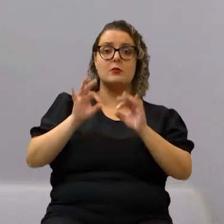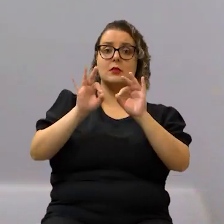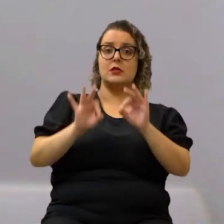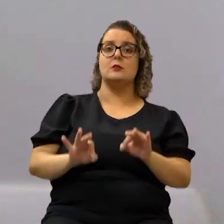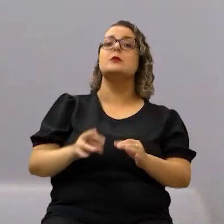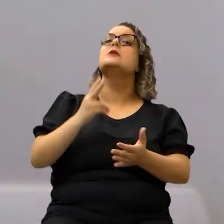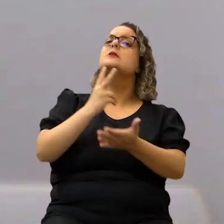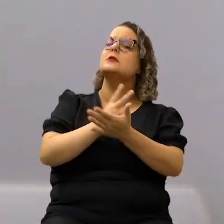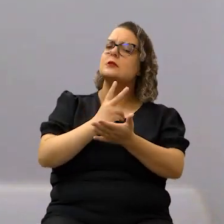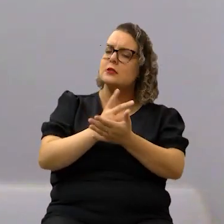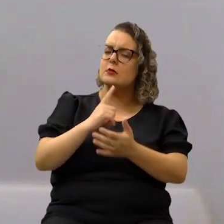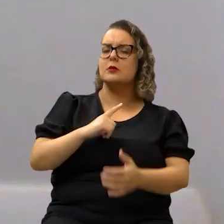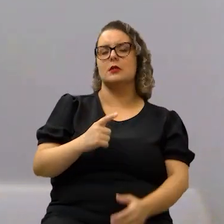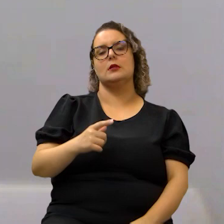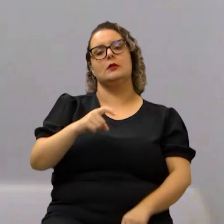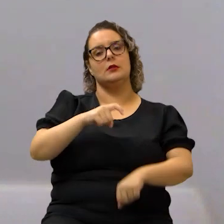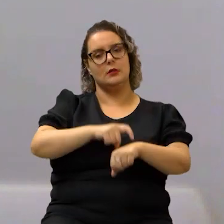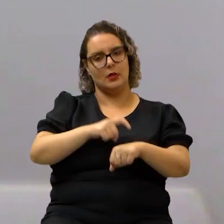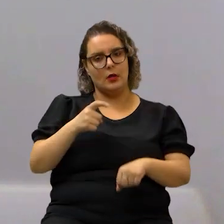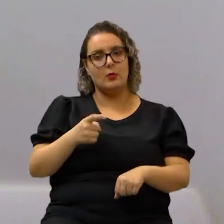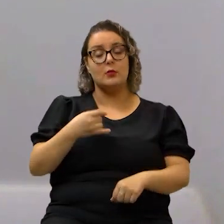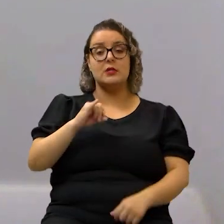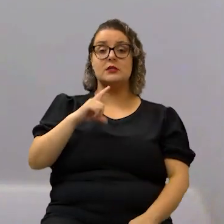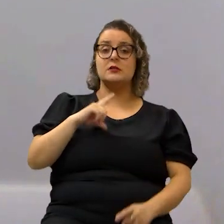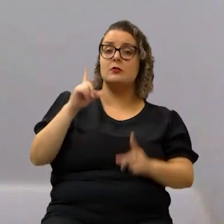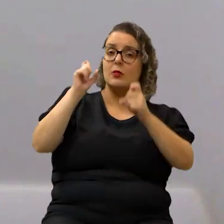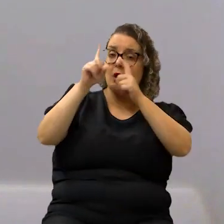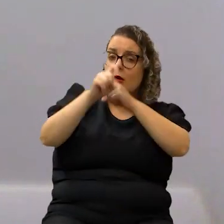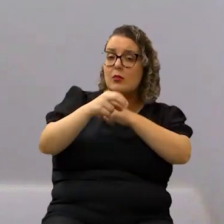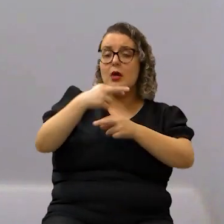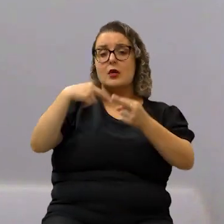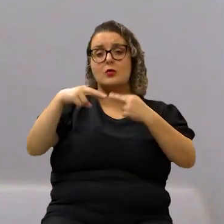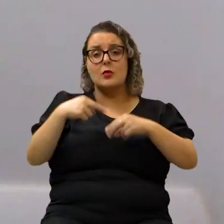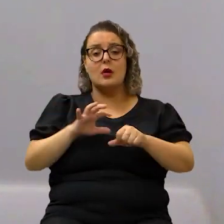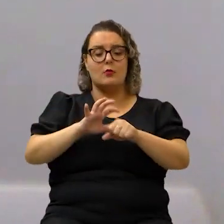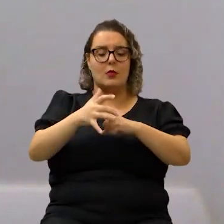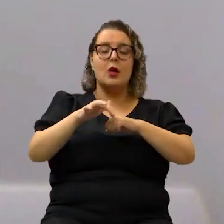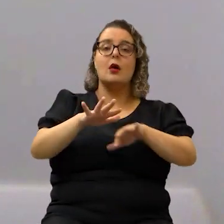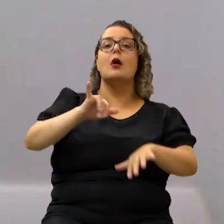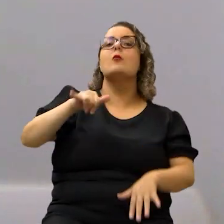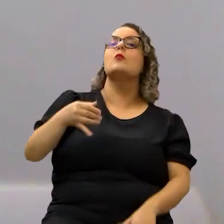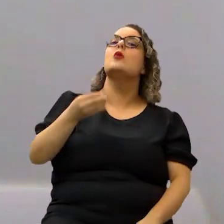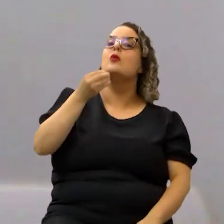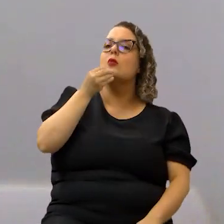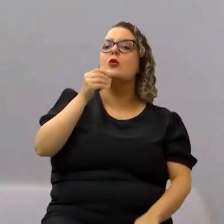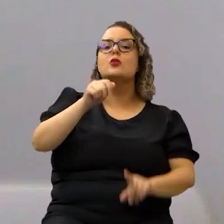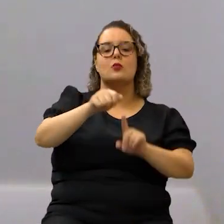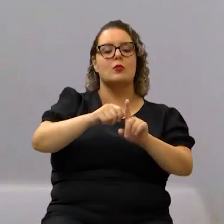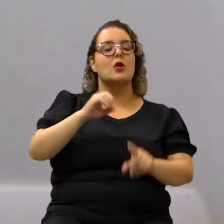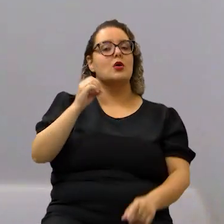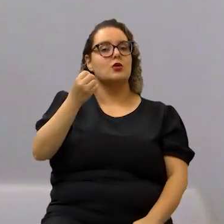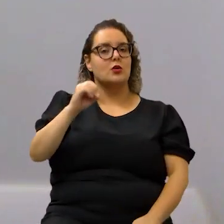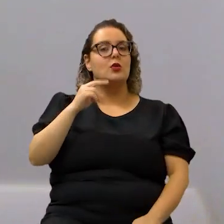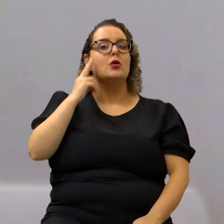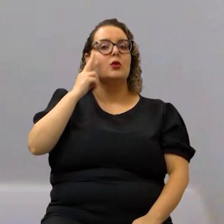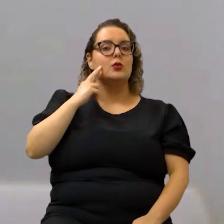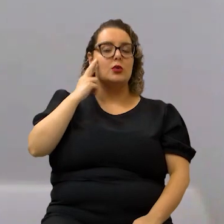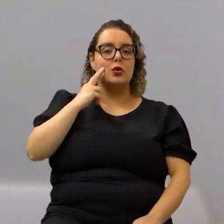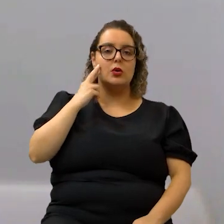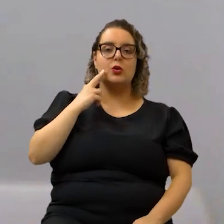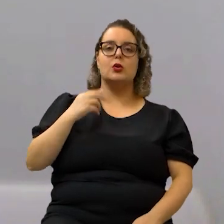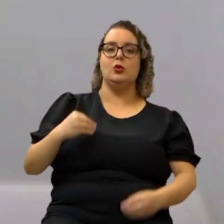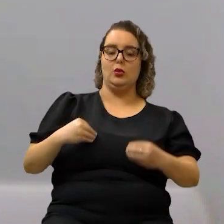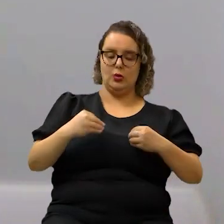em dia. Sempre é tempo. Então, se houve aí uma dificuldade relacionada à pandemia, aproveite o Outubro Rosa